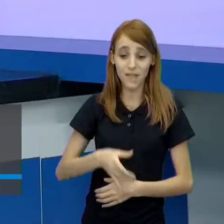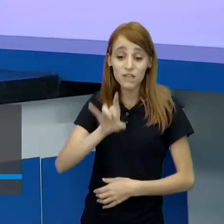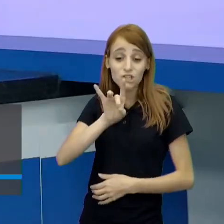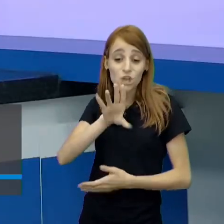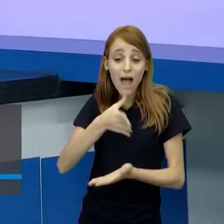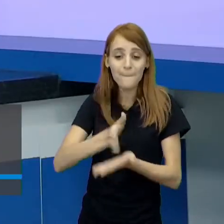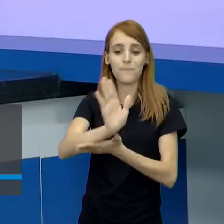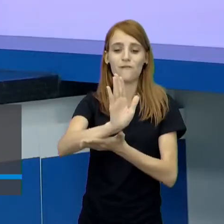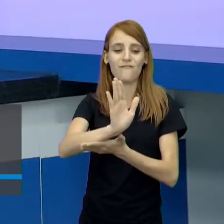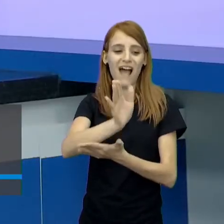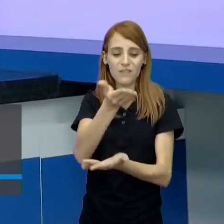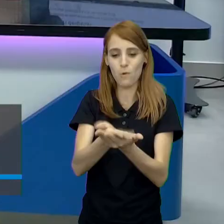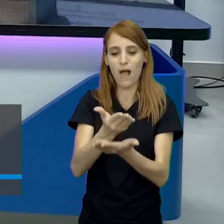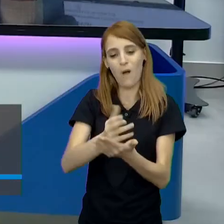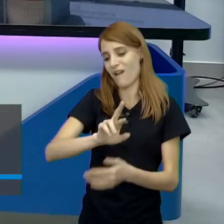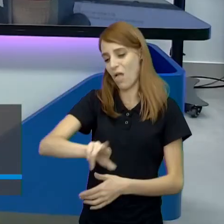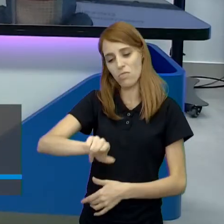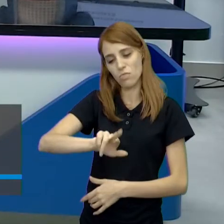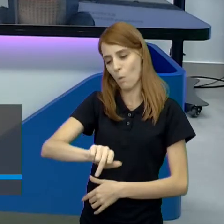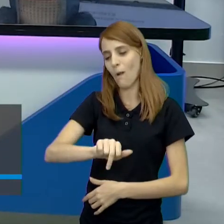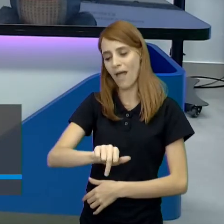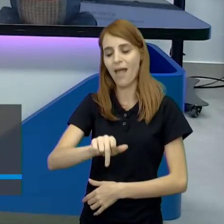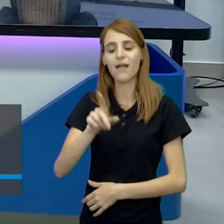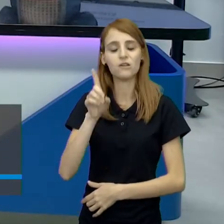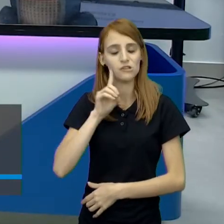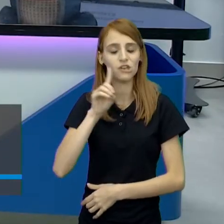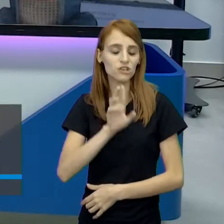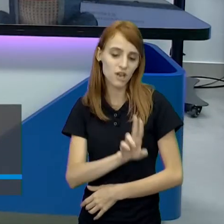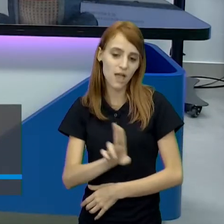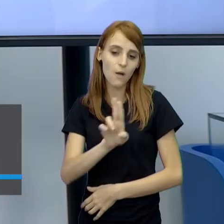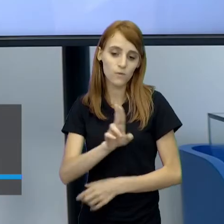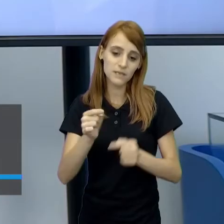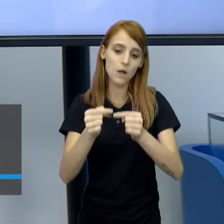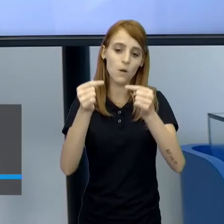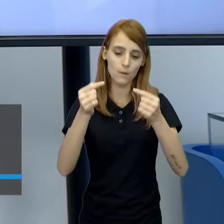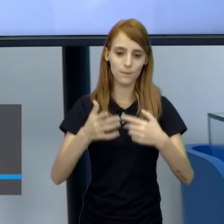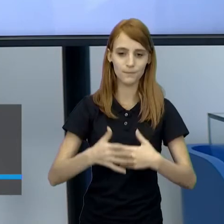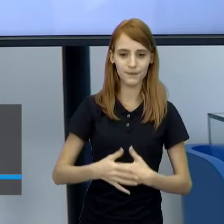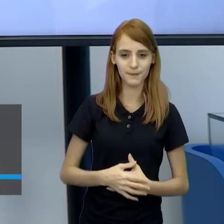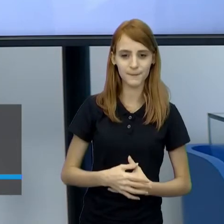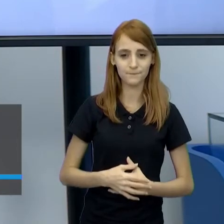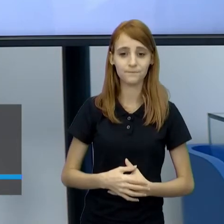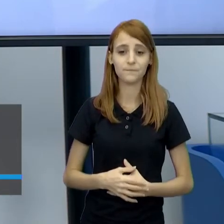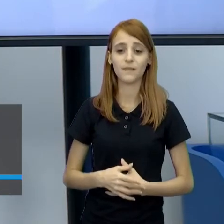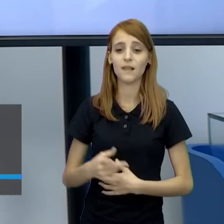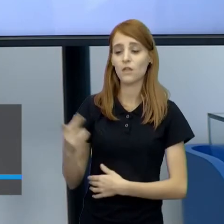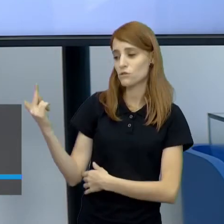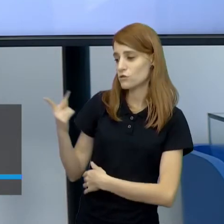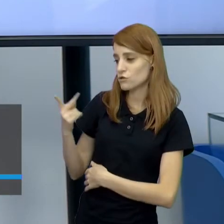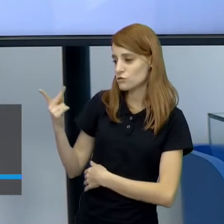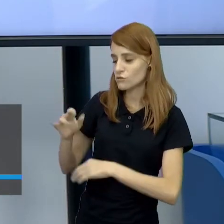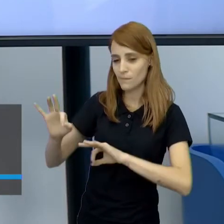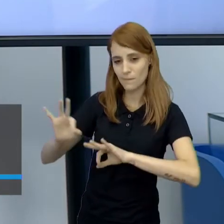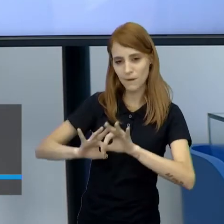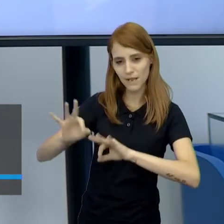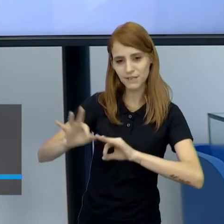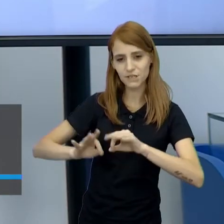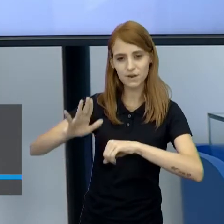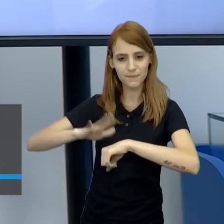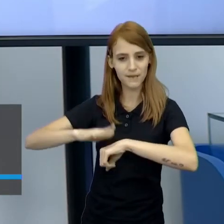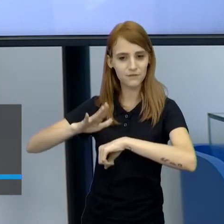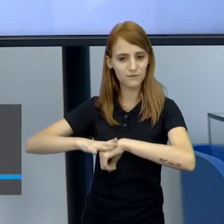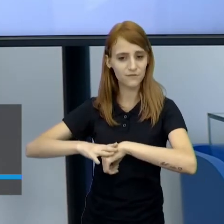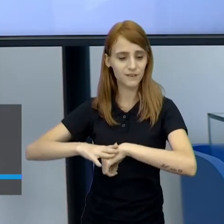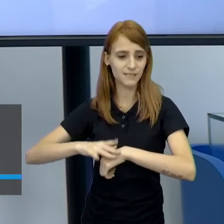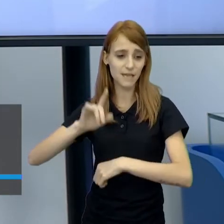Sem sombra de dúvida. É para a vida toda. Então a gente está fazendo aí esse planejamento, mas como disse o professor, a gente pode fazer um planejamento aí